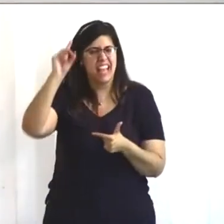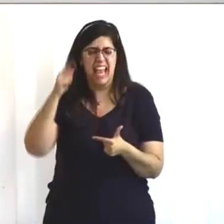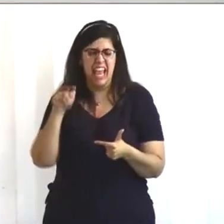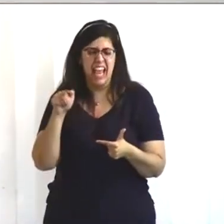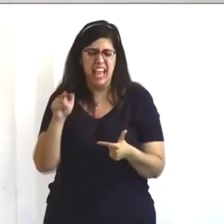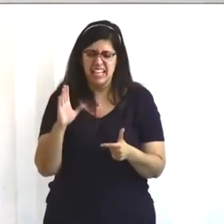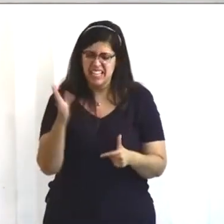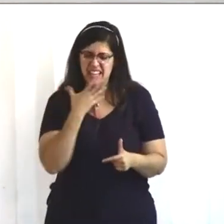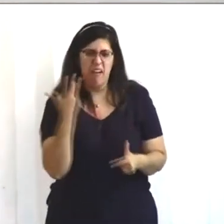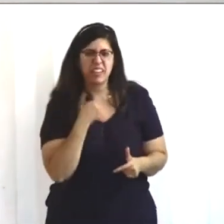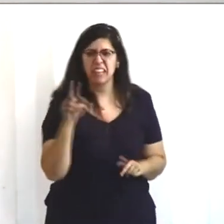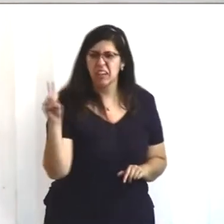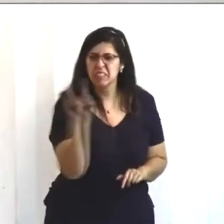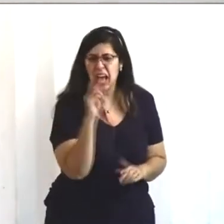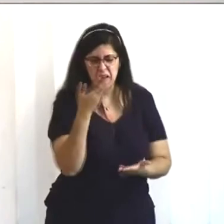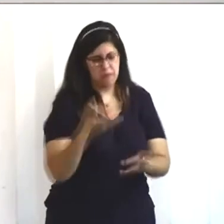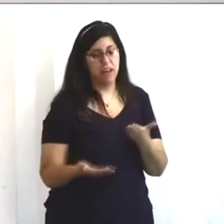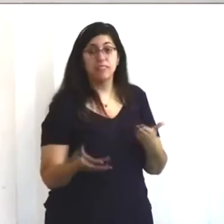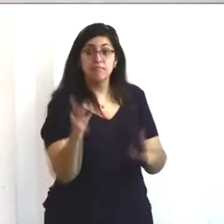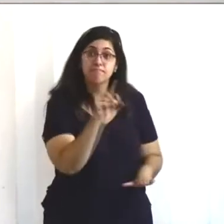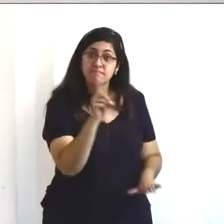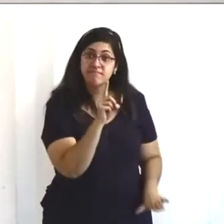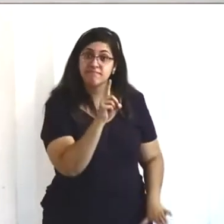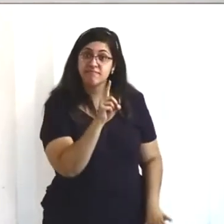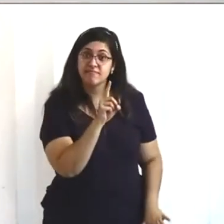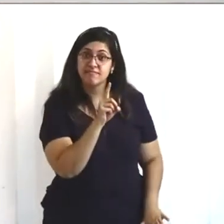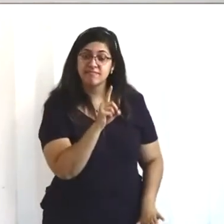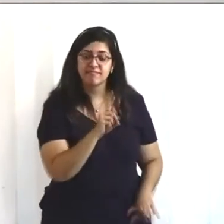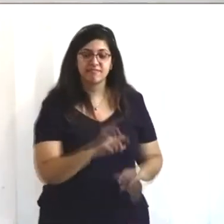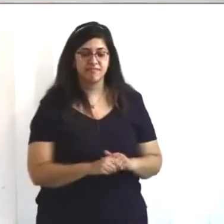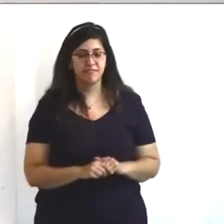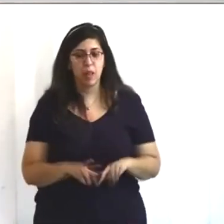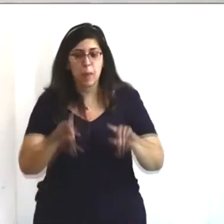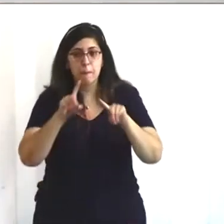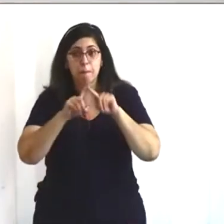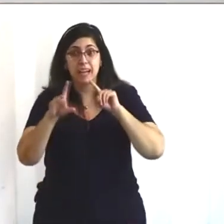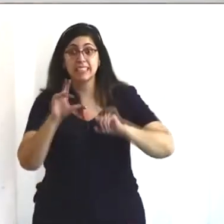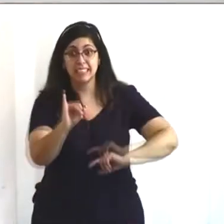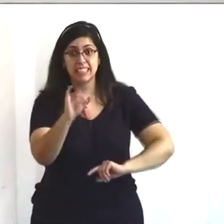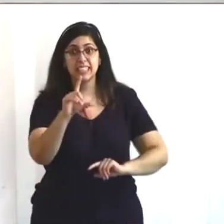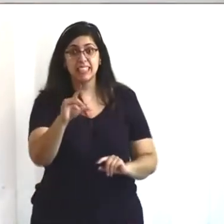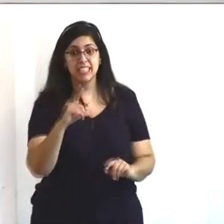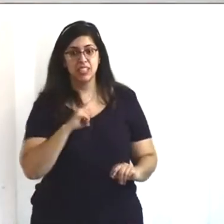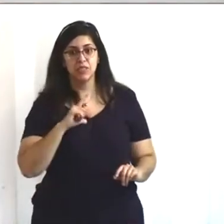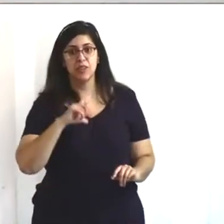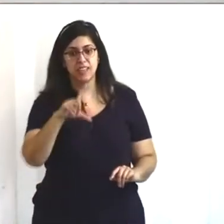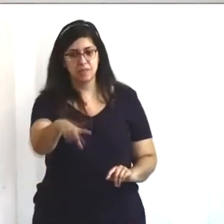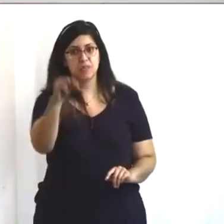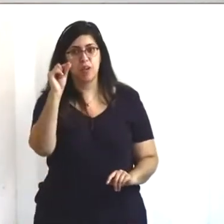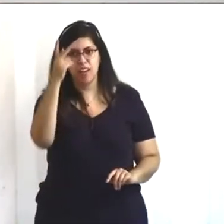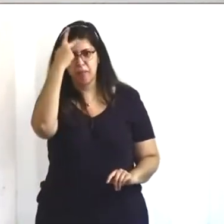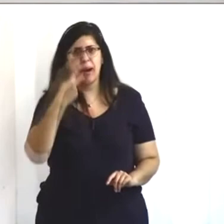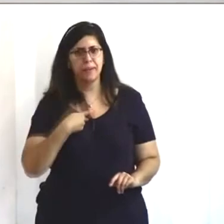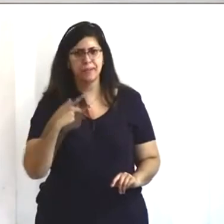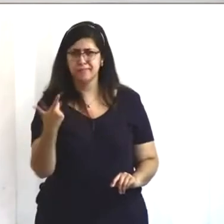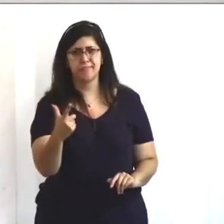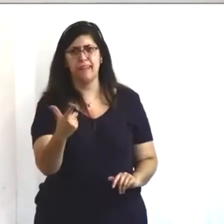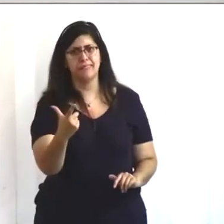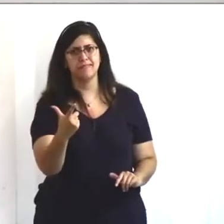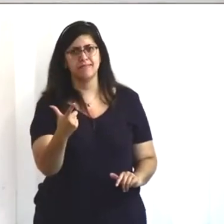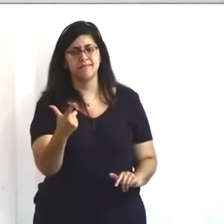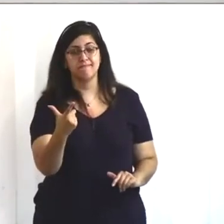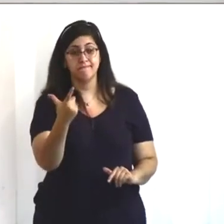não vermelho, não é um sinal vermelho, é um sinal amarelo. É mais fácil blasfemar contra o Espírito Santo, é